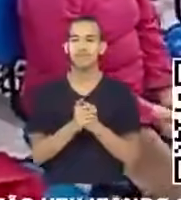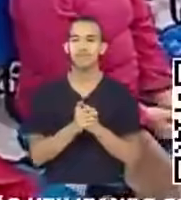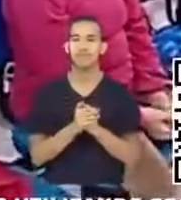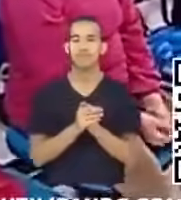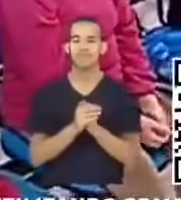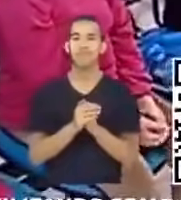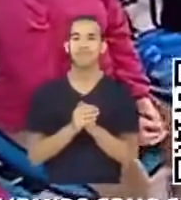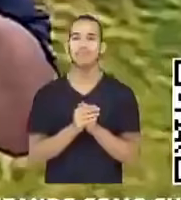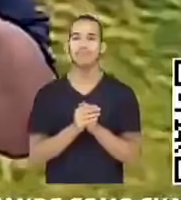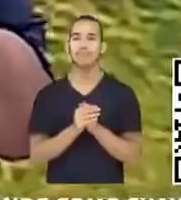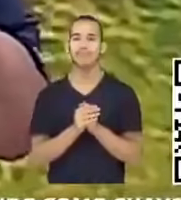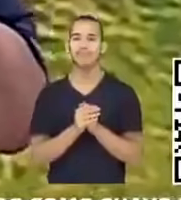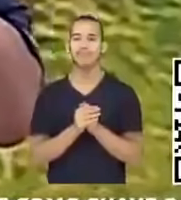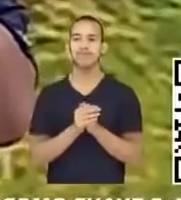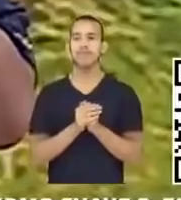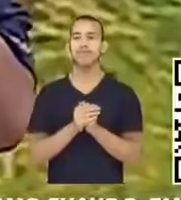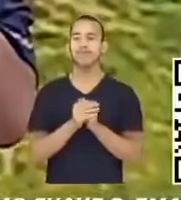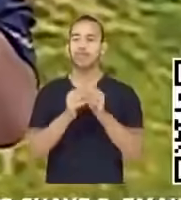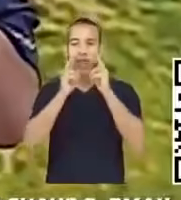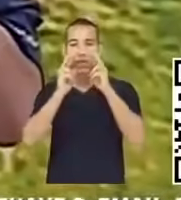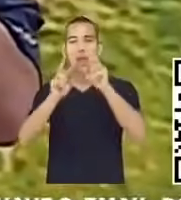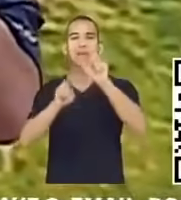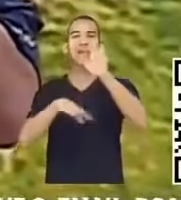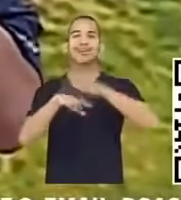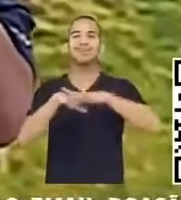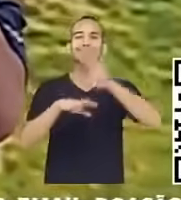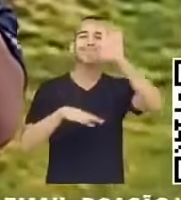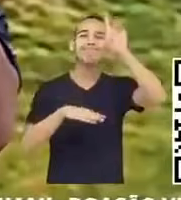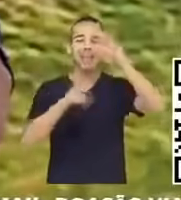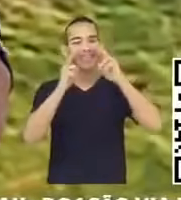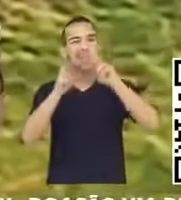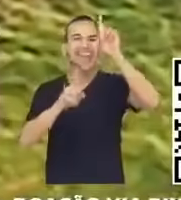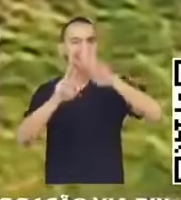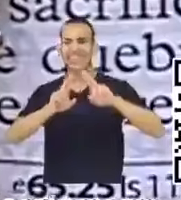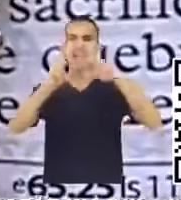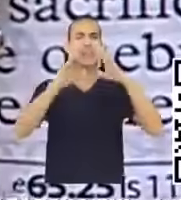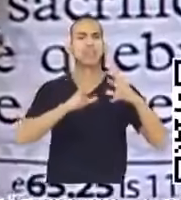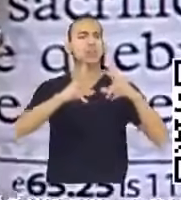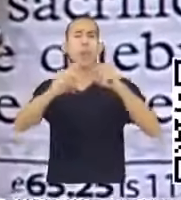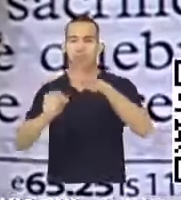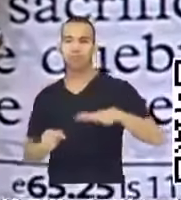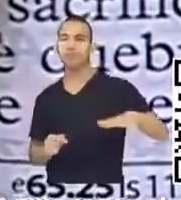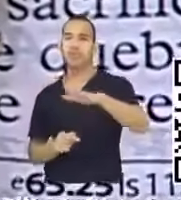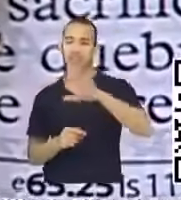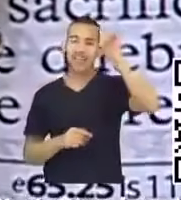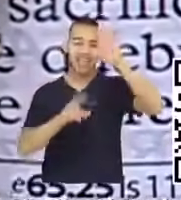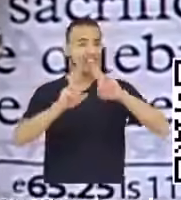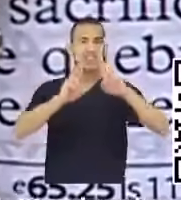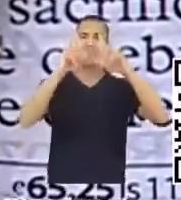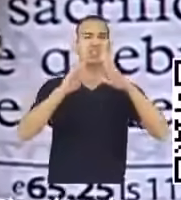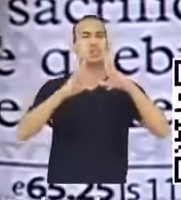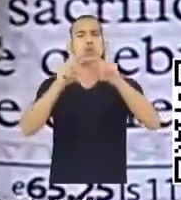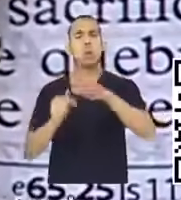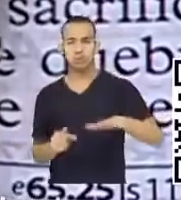G1 e olha para quem que Deus olha para o aflito Deus é diferente de todo mundo né Deus é diferente de